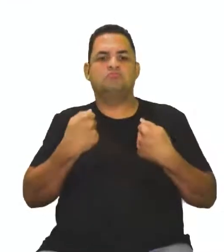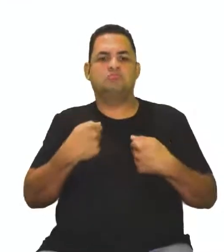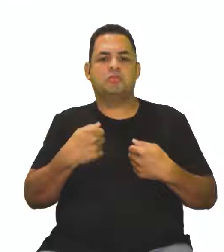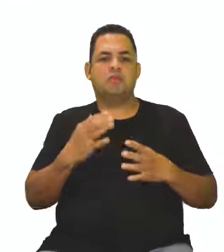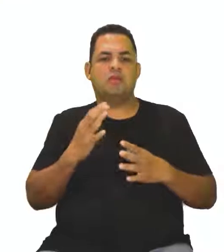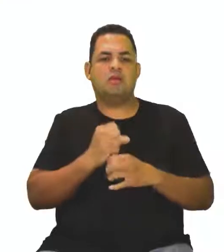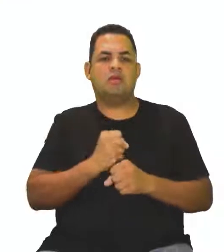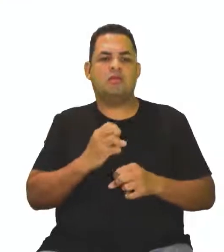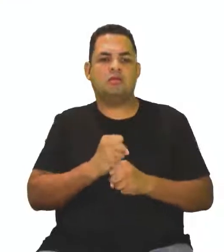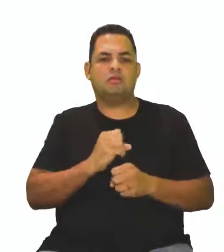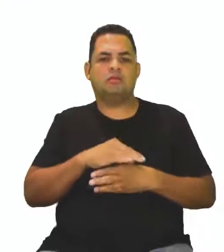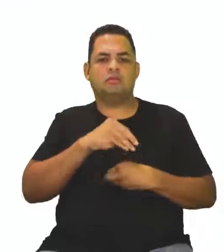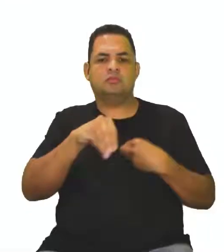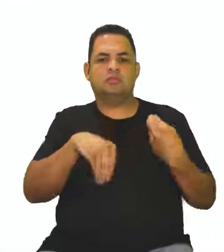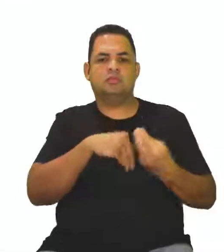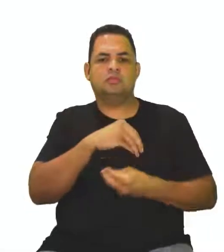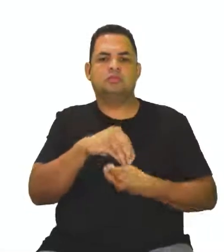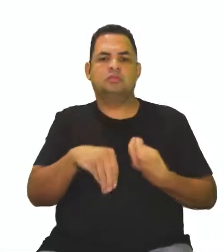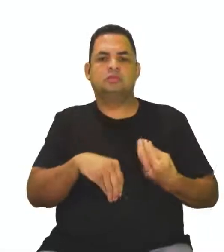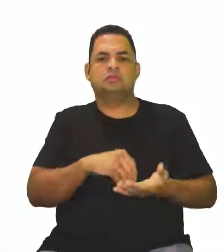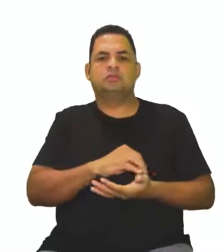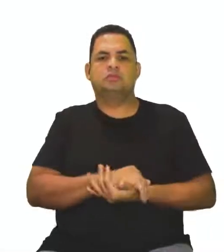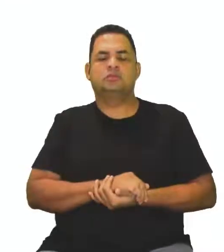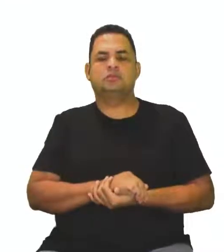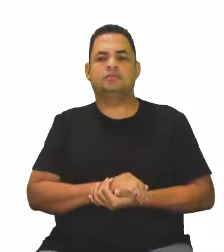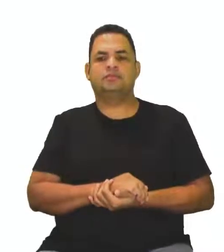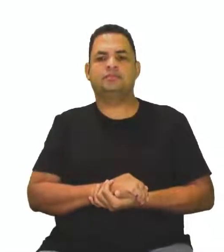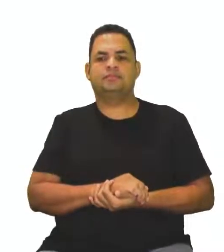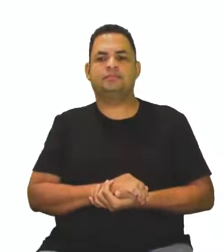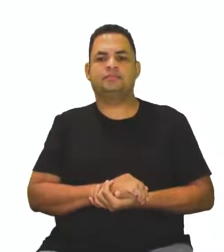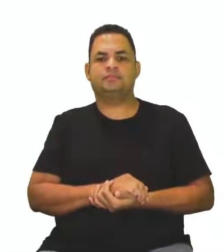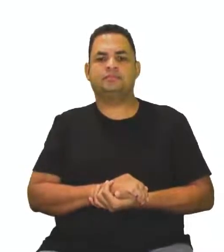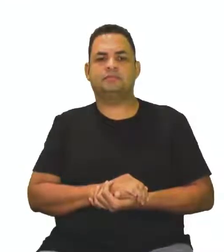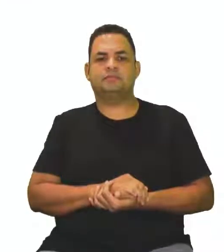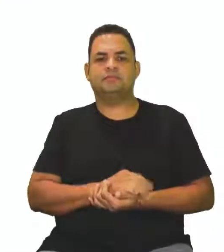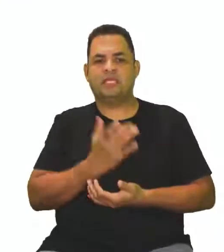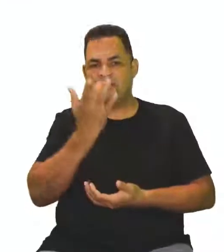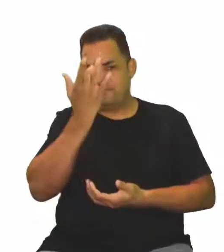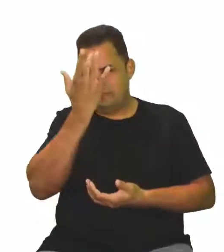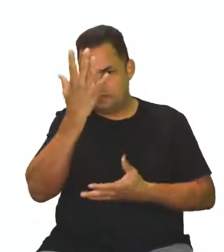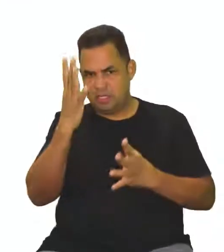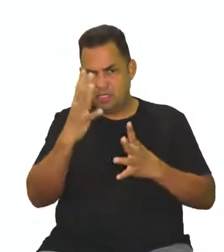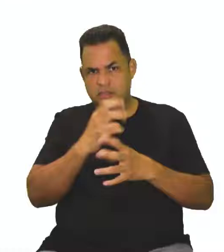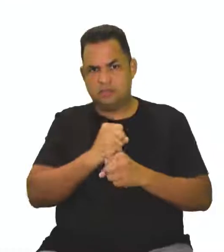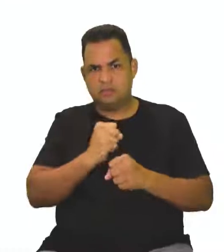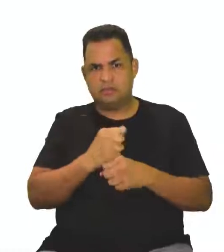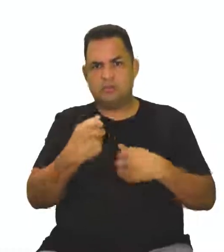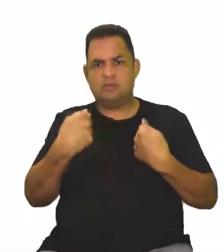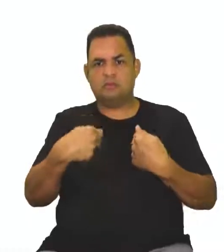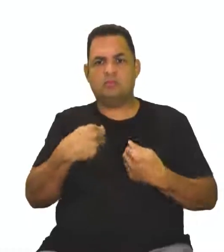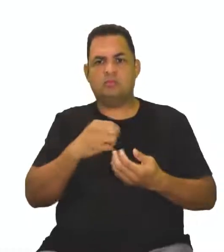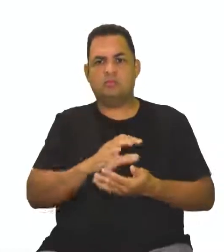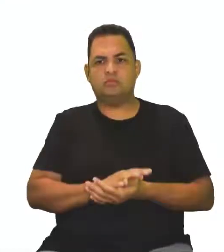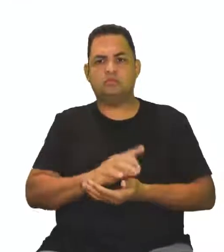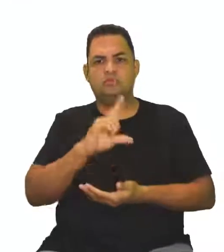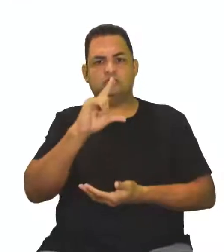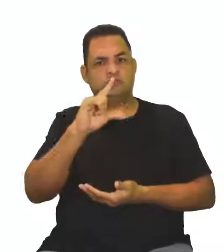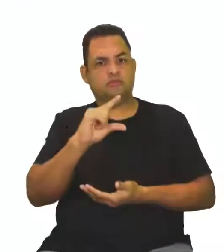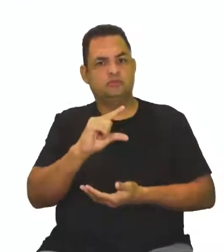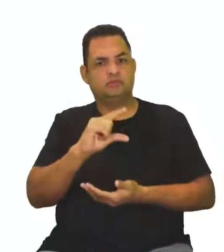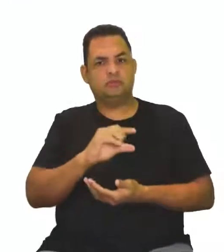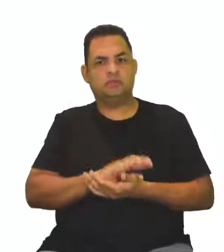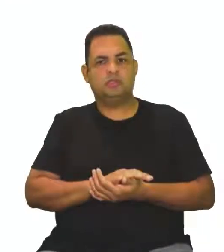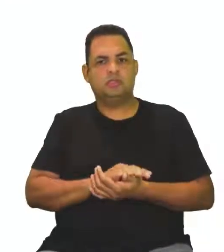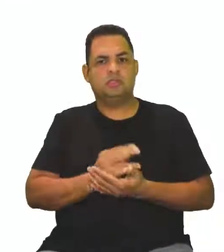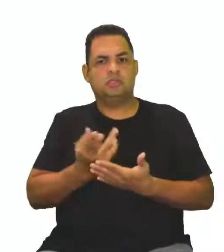uma associação mista, tá, pessoal? E para facilitar estes cálculos, pode-se reduzir ou